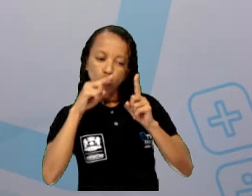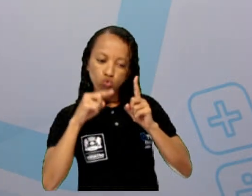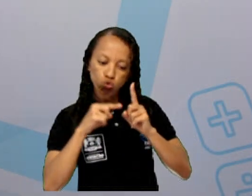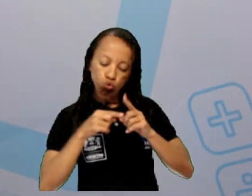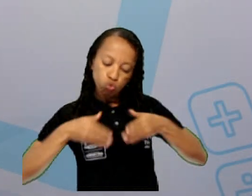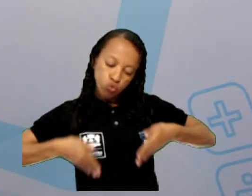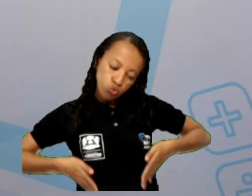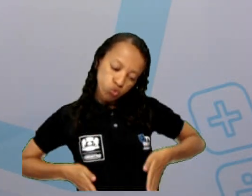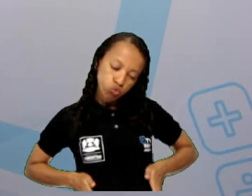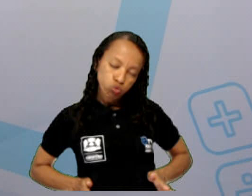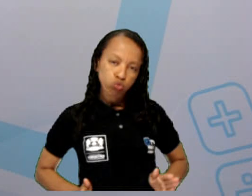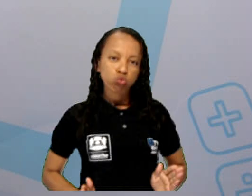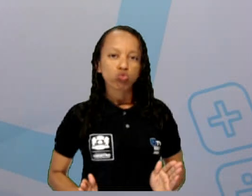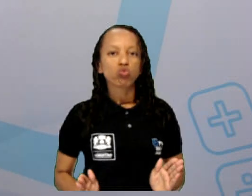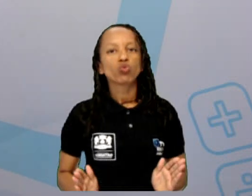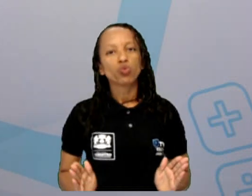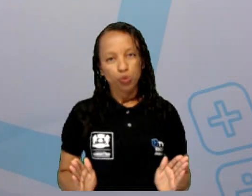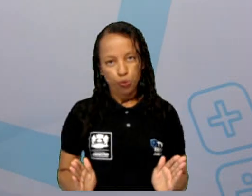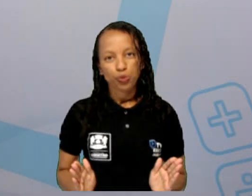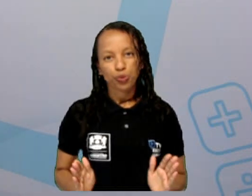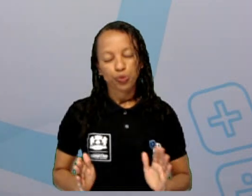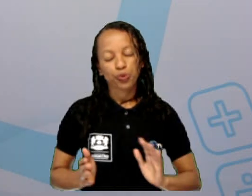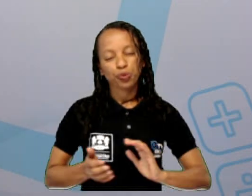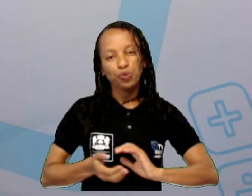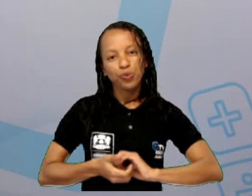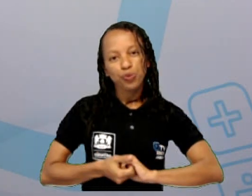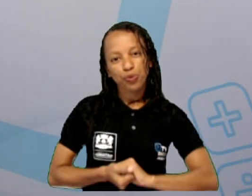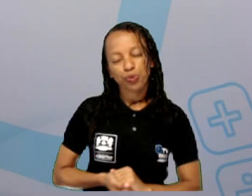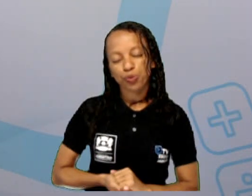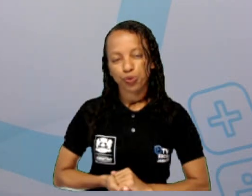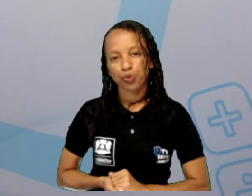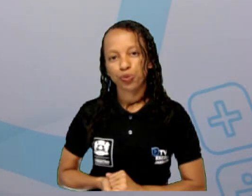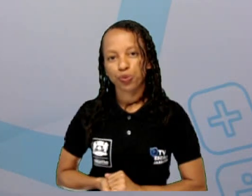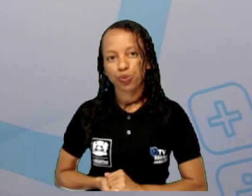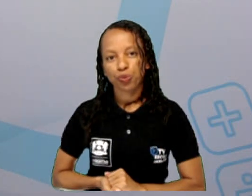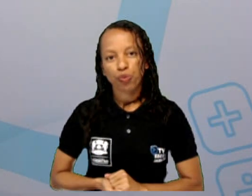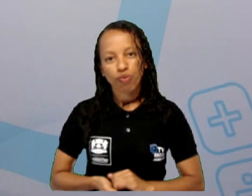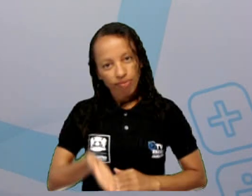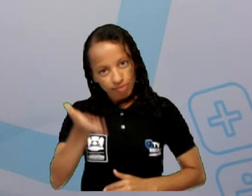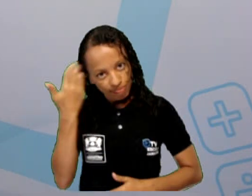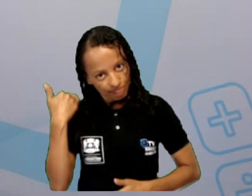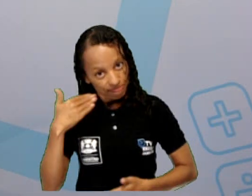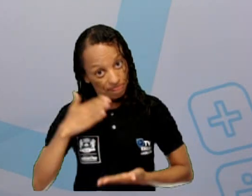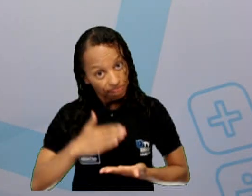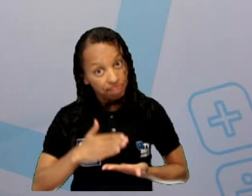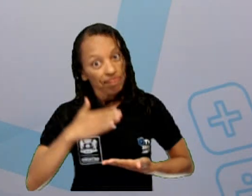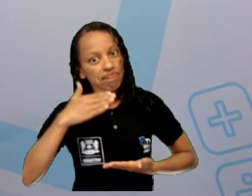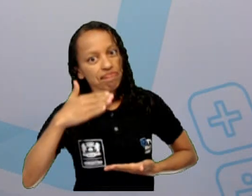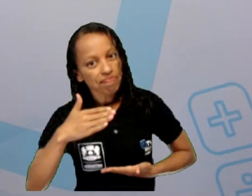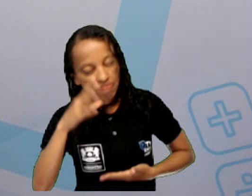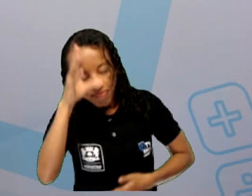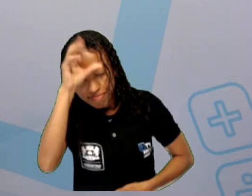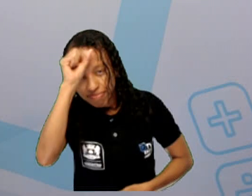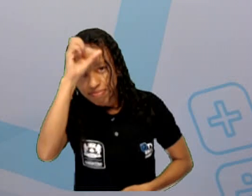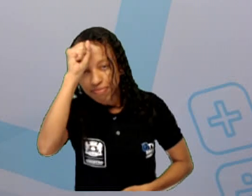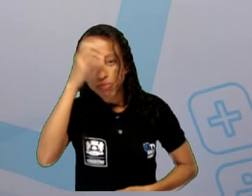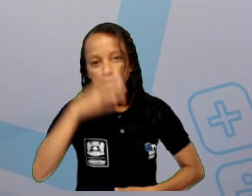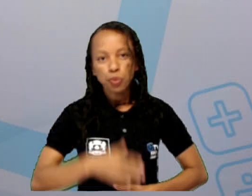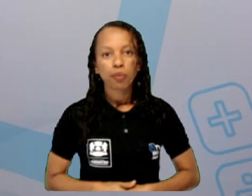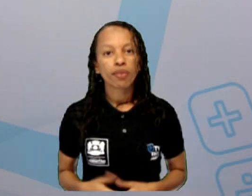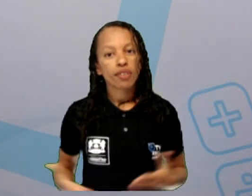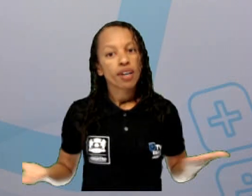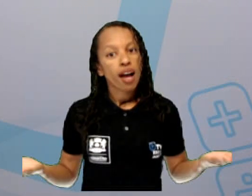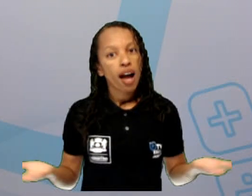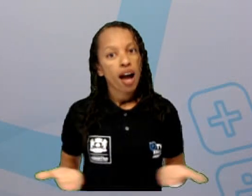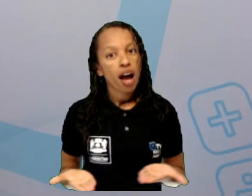nascem. Bem interessante este grupo, né? Vamos continuar aprendendo. Agora, vamos falar